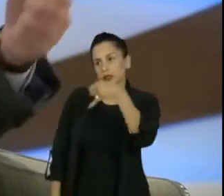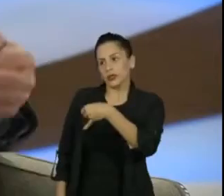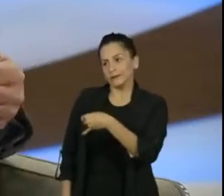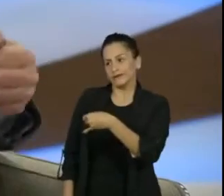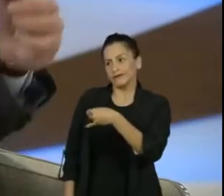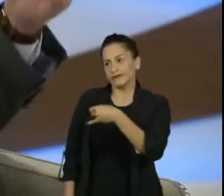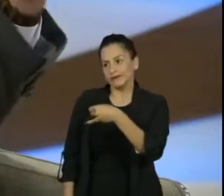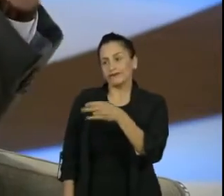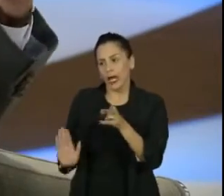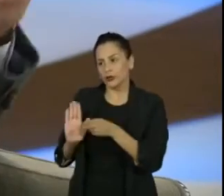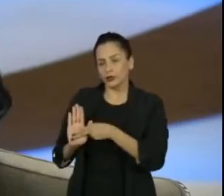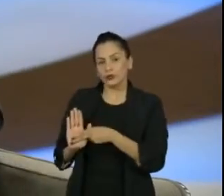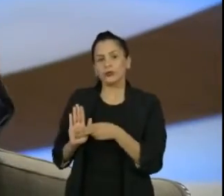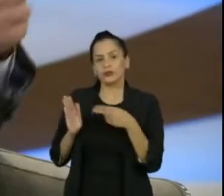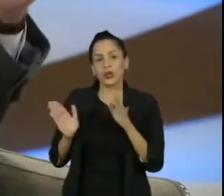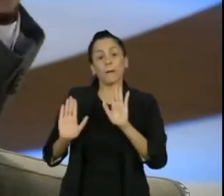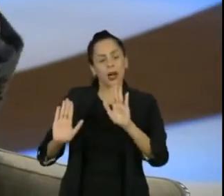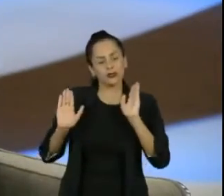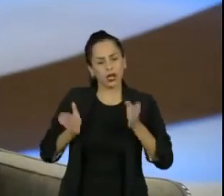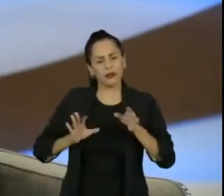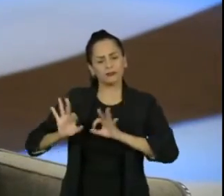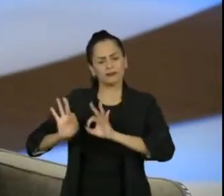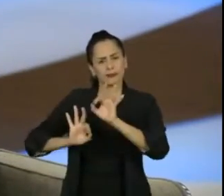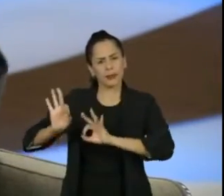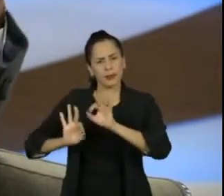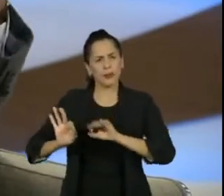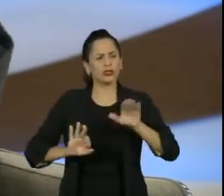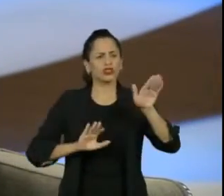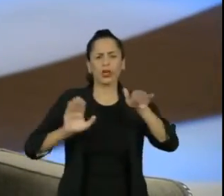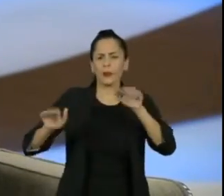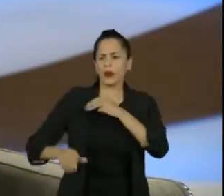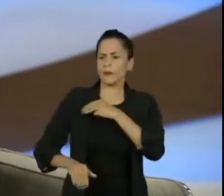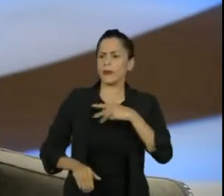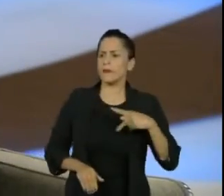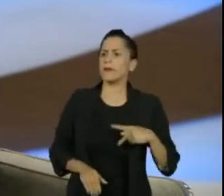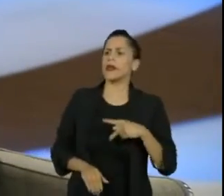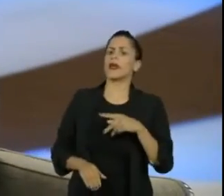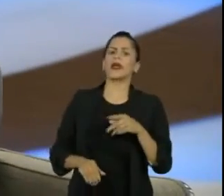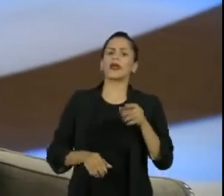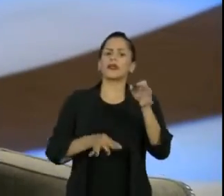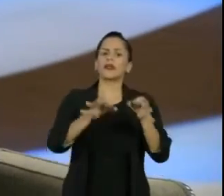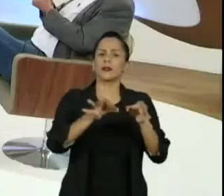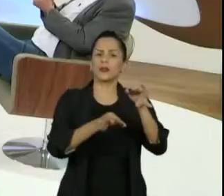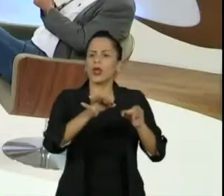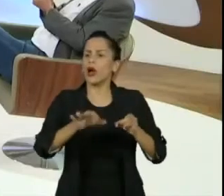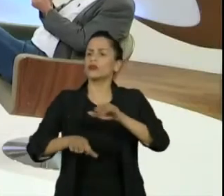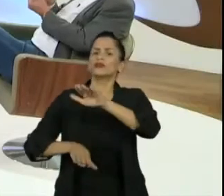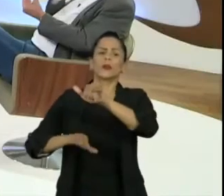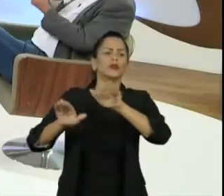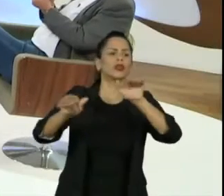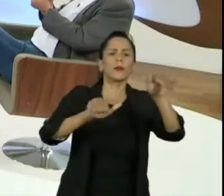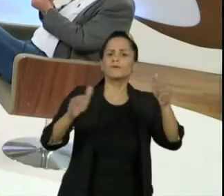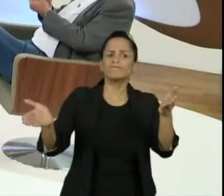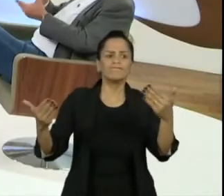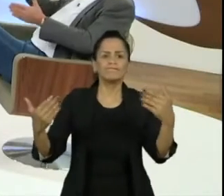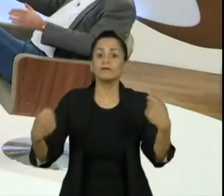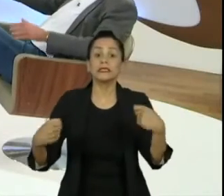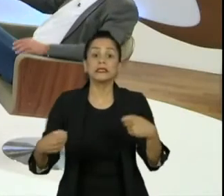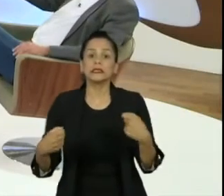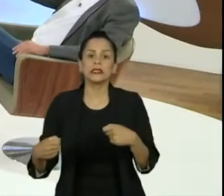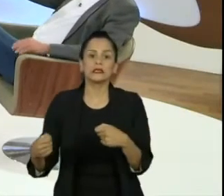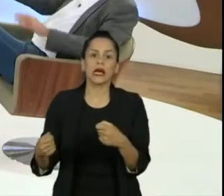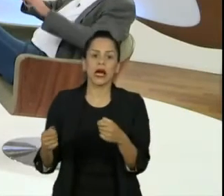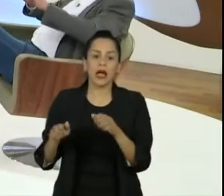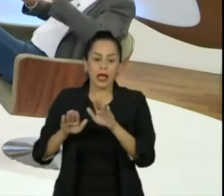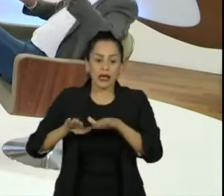o Ministério Público, a Procuradoria, todo mundo para a mesa, o Tribunal de Justiça, para a gente acelerar a licitação, o dinheiro está lá dentro.